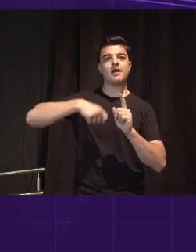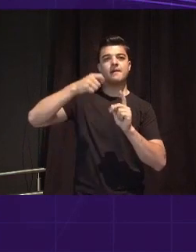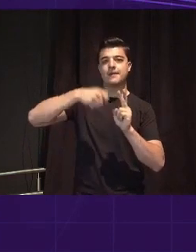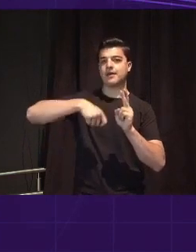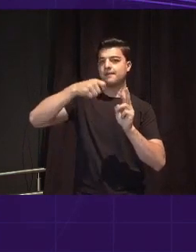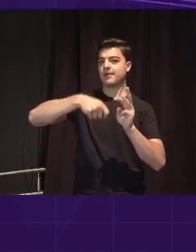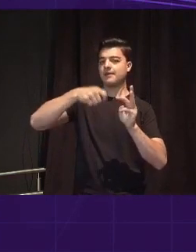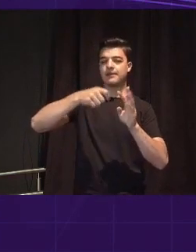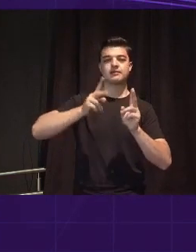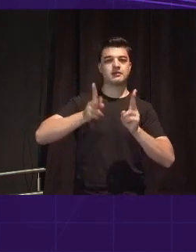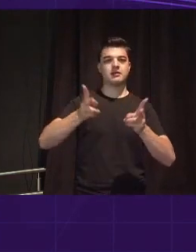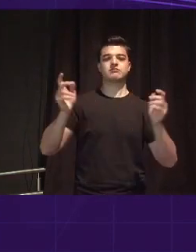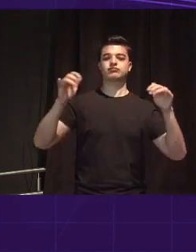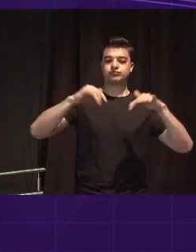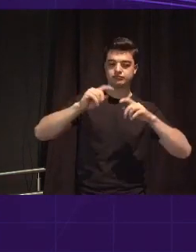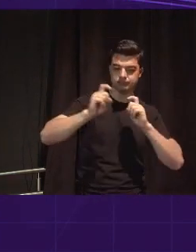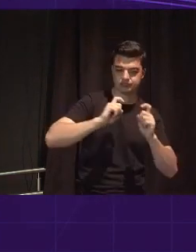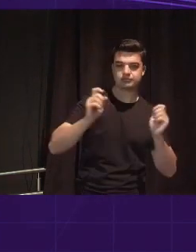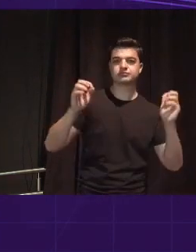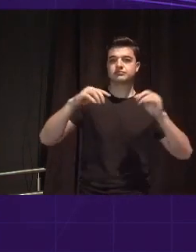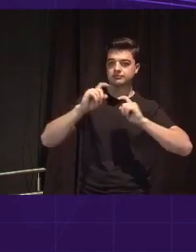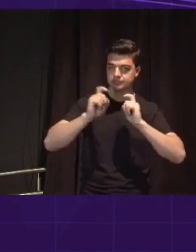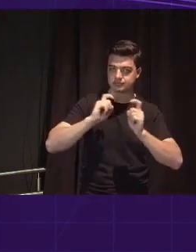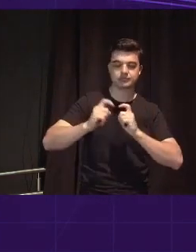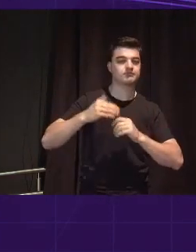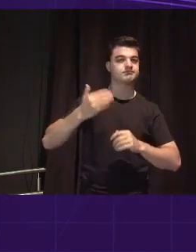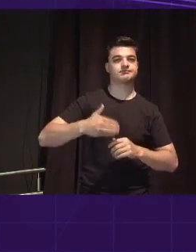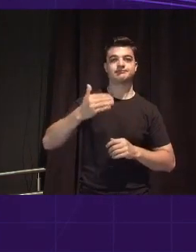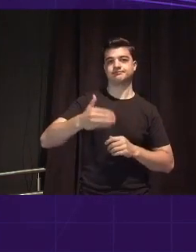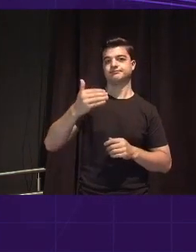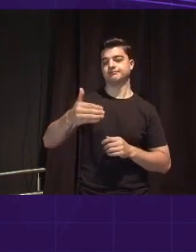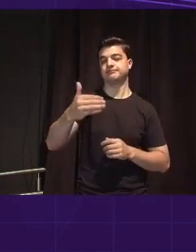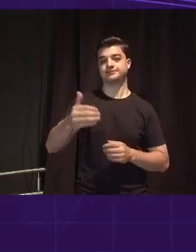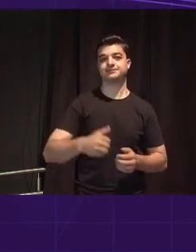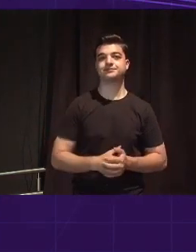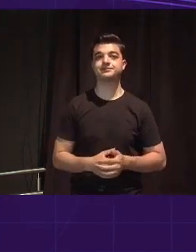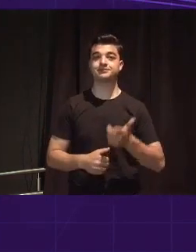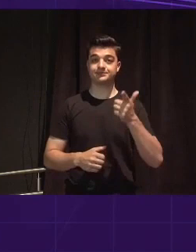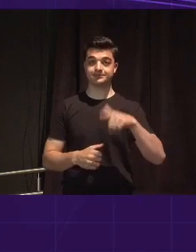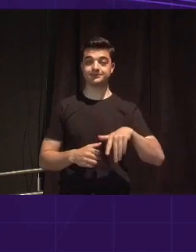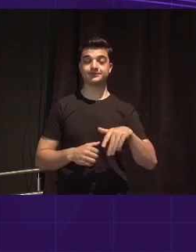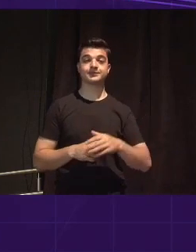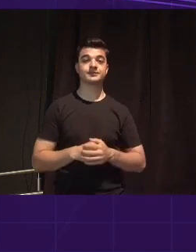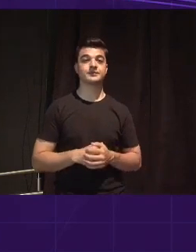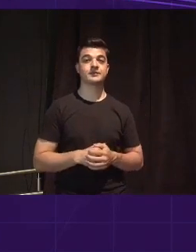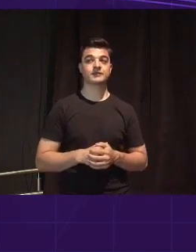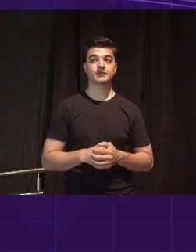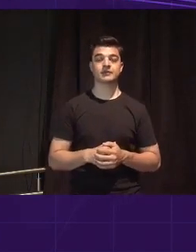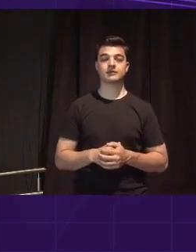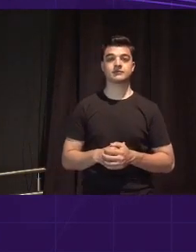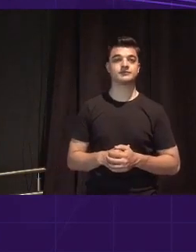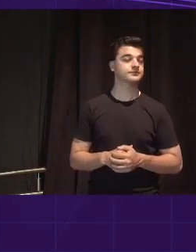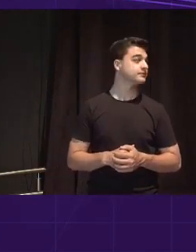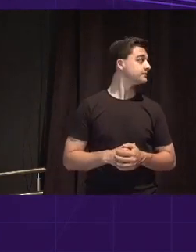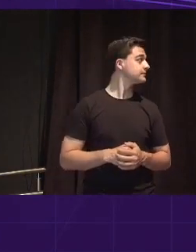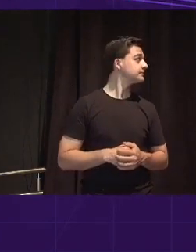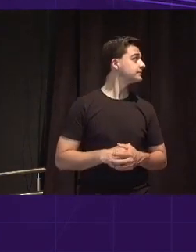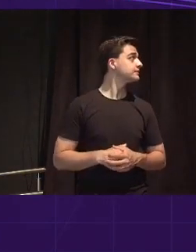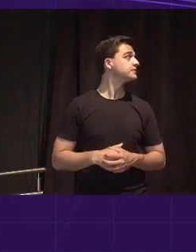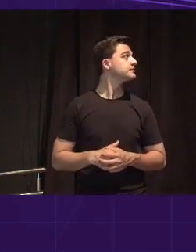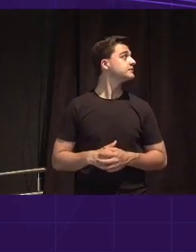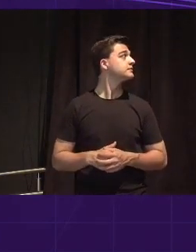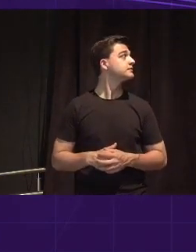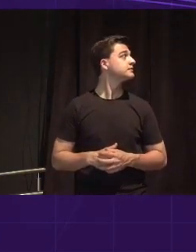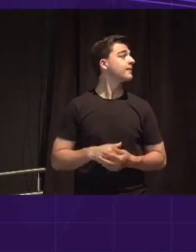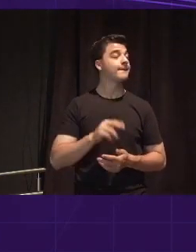companhia inteira alguns caráteres bimestrais e trimestrais. A gente trouxe também o conceito de um roadmap avançado, e aí quando eu e a Ju estávamos fazendo esse slide, a